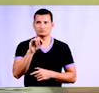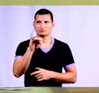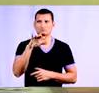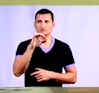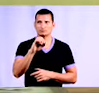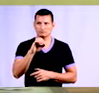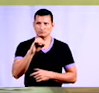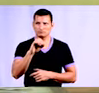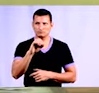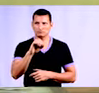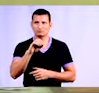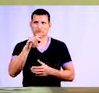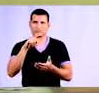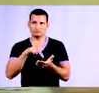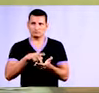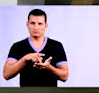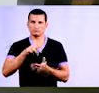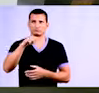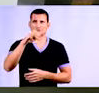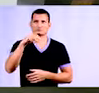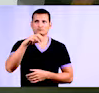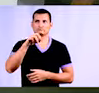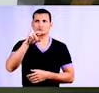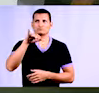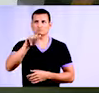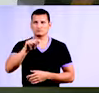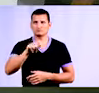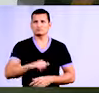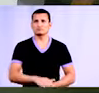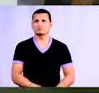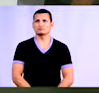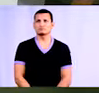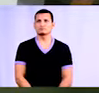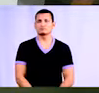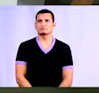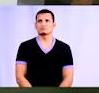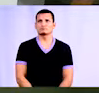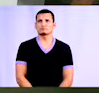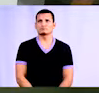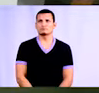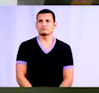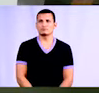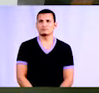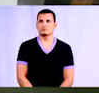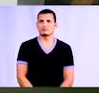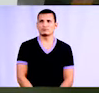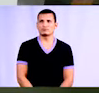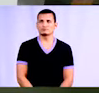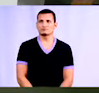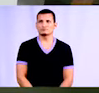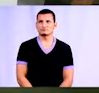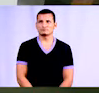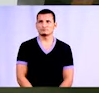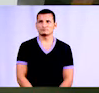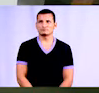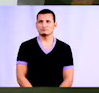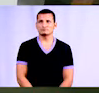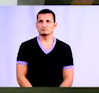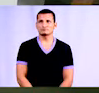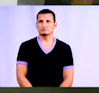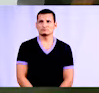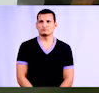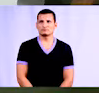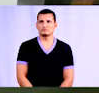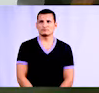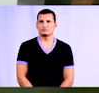posições reais de memória. Isso, lógico, perfeito. 100%. Não precisa dizer mais nada. Parabéns. Parabéns, não vai? Agora vamos ver aqui o que mais que nós temos